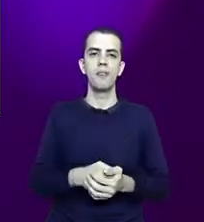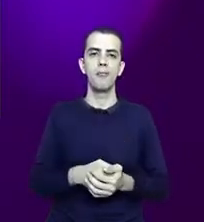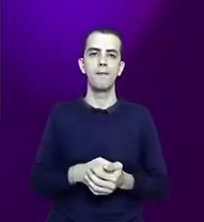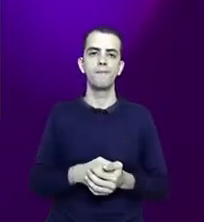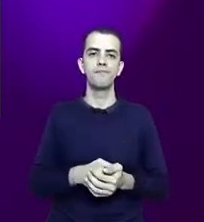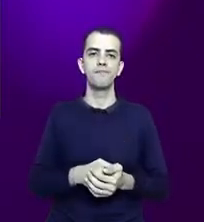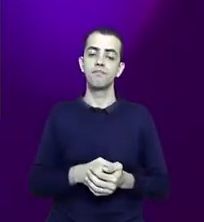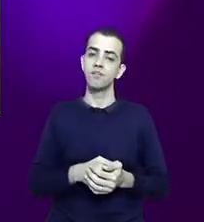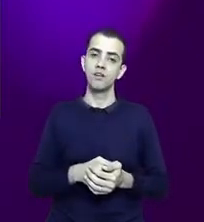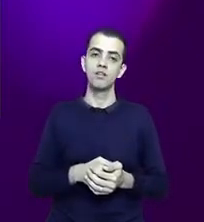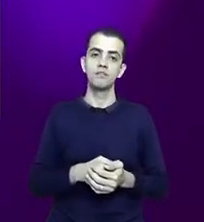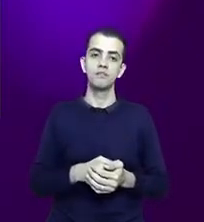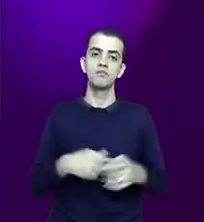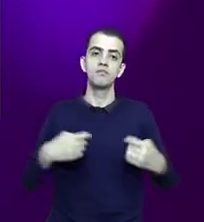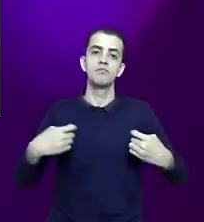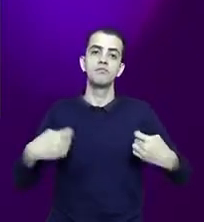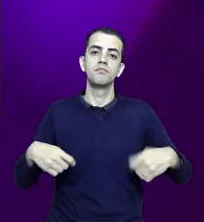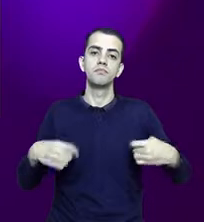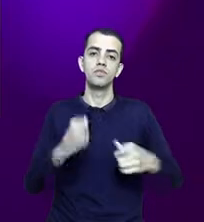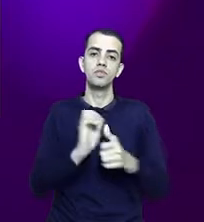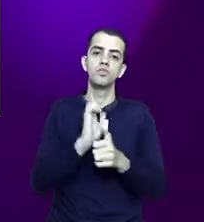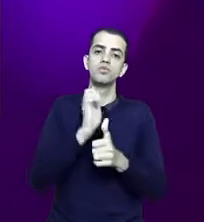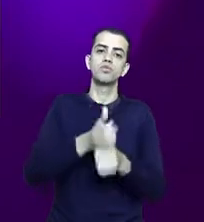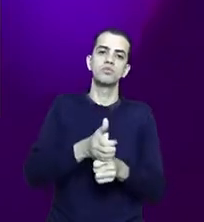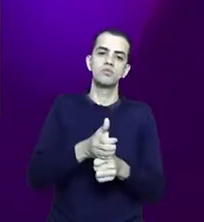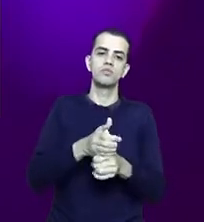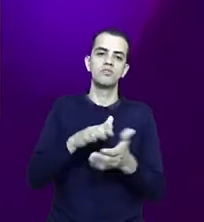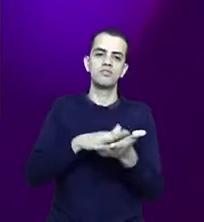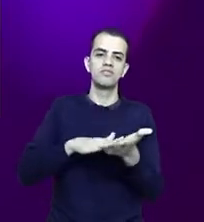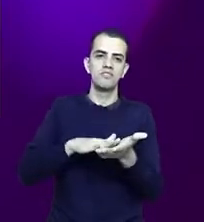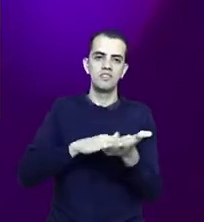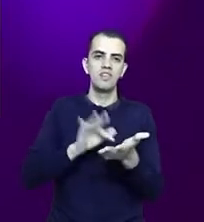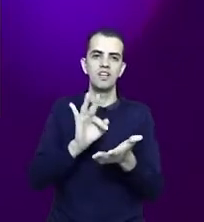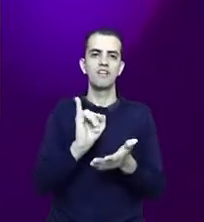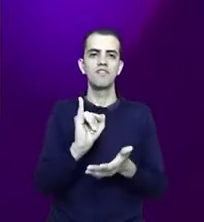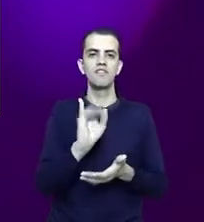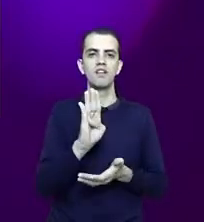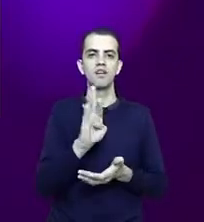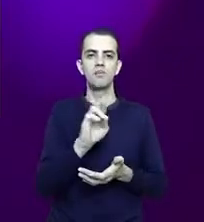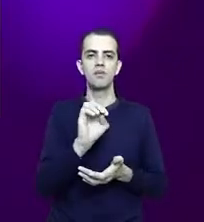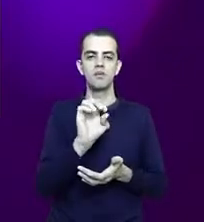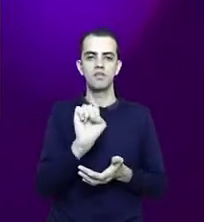A gente tem que fazer alguma coisa para substituir essa parte que está com a fibrose.